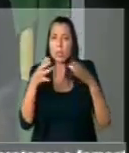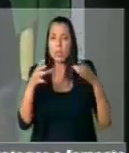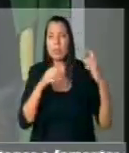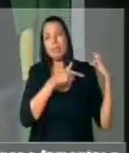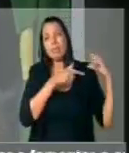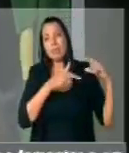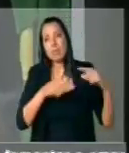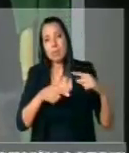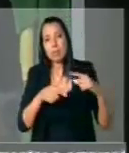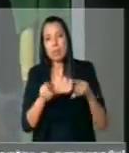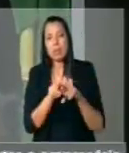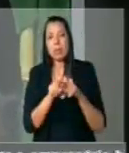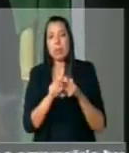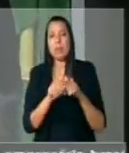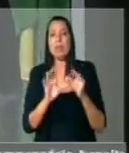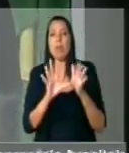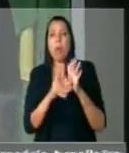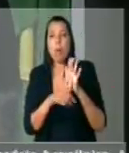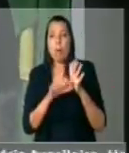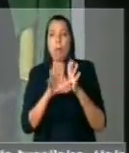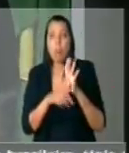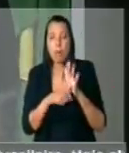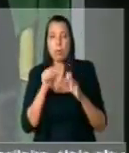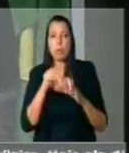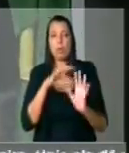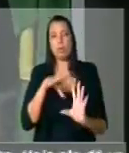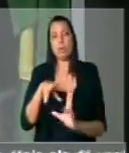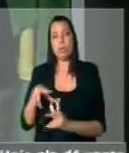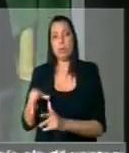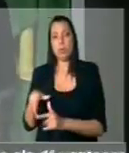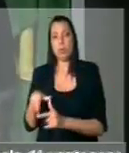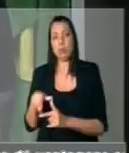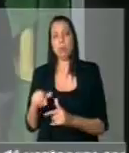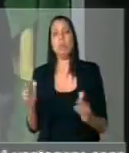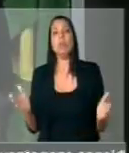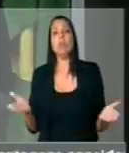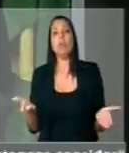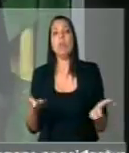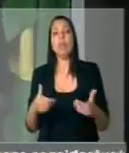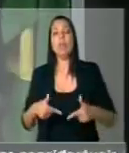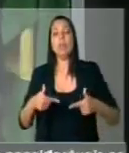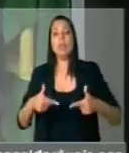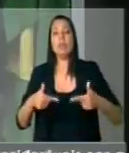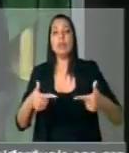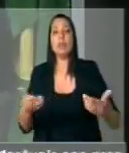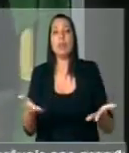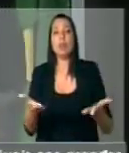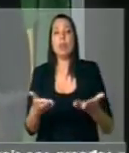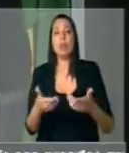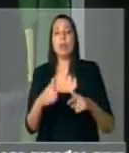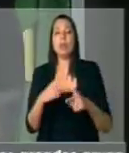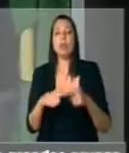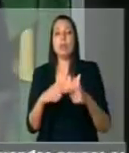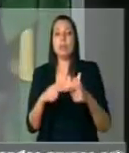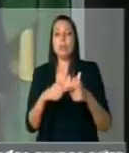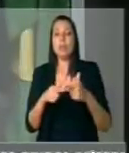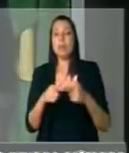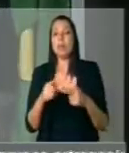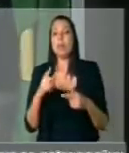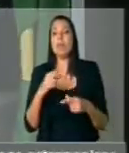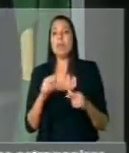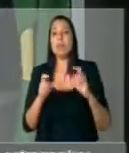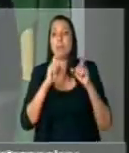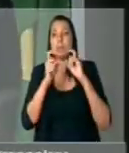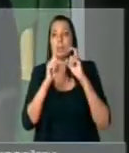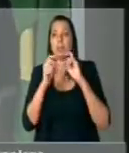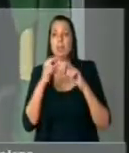tradição de corrupção no mundo. No momento em que enfrentamos uma crise financeira, política, administrativa, não podemos